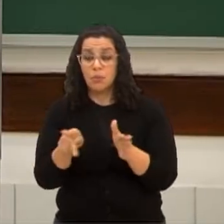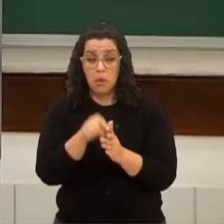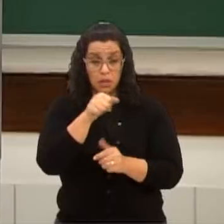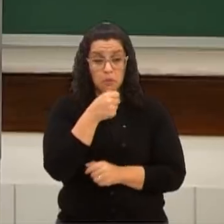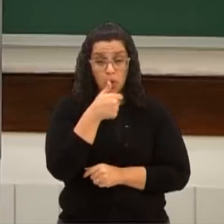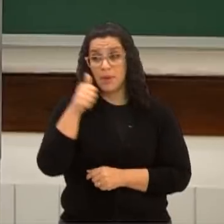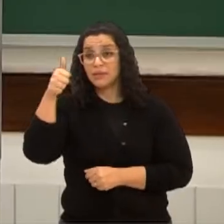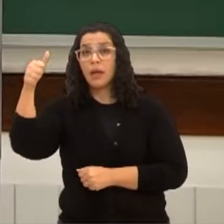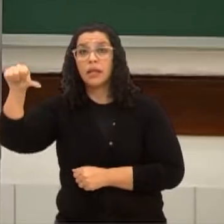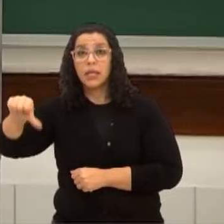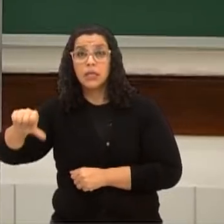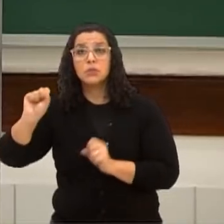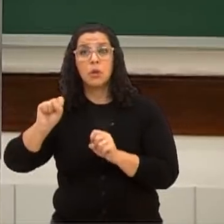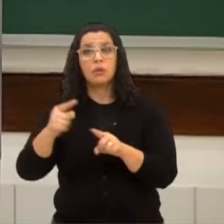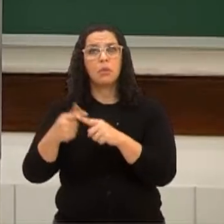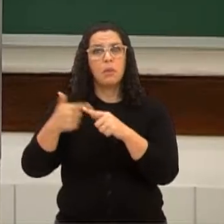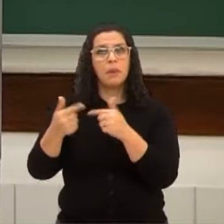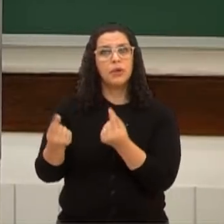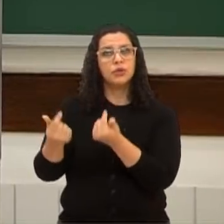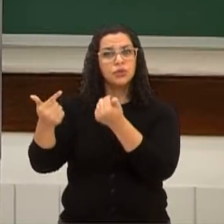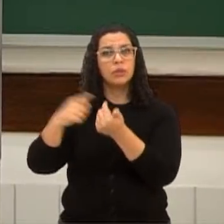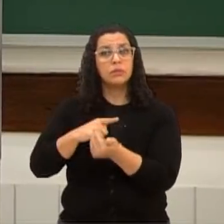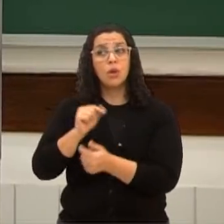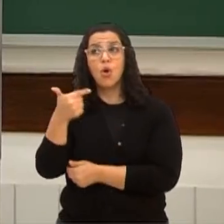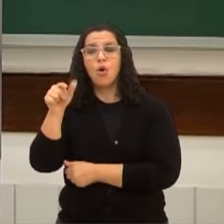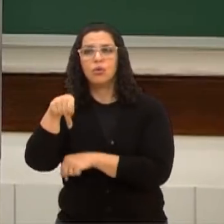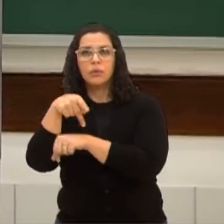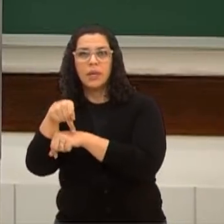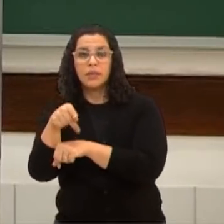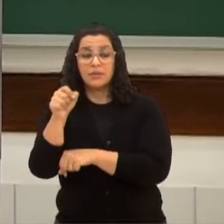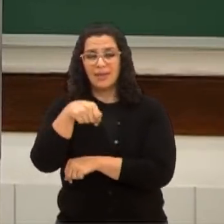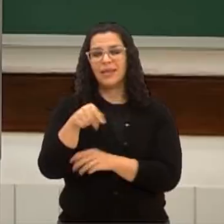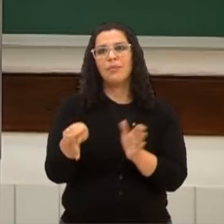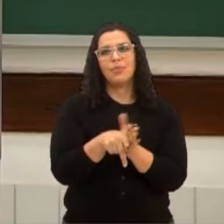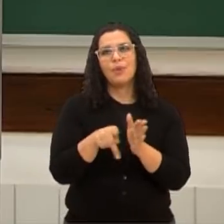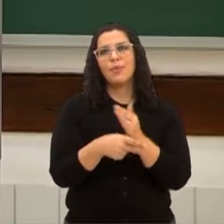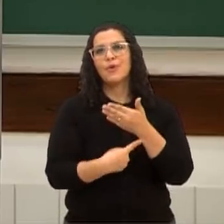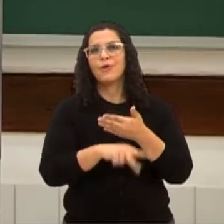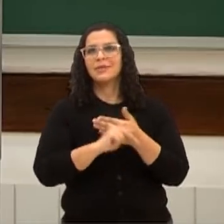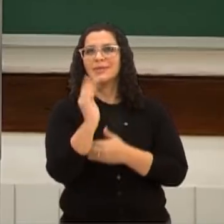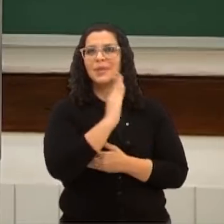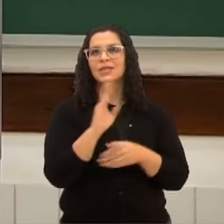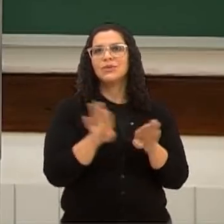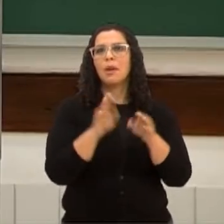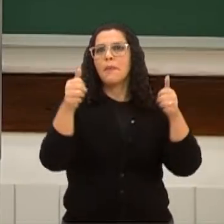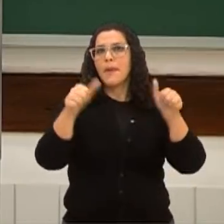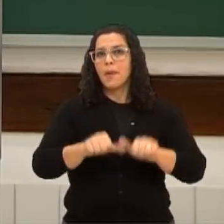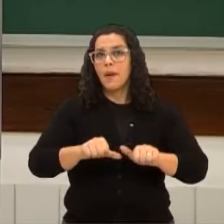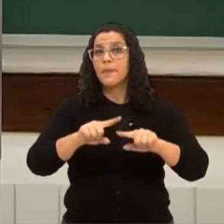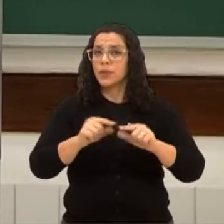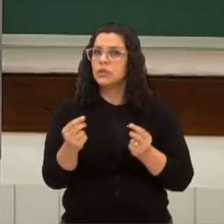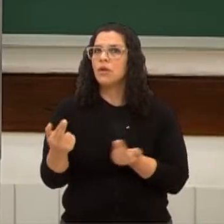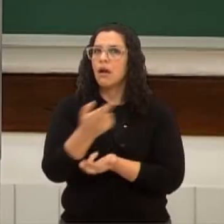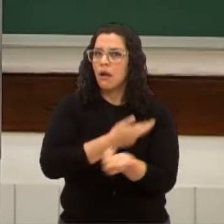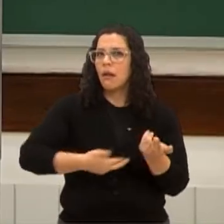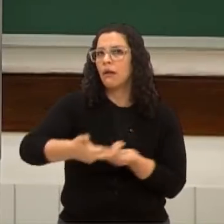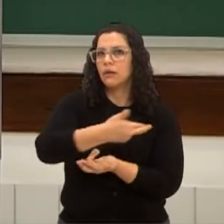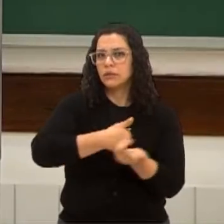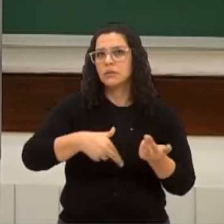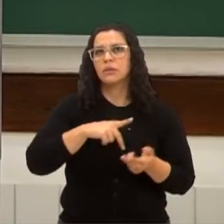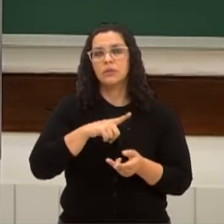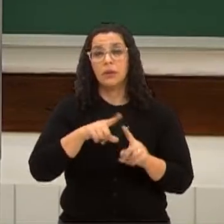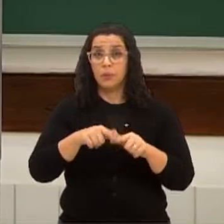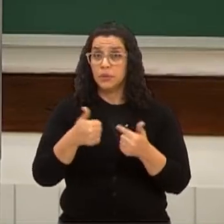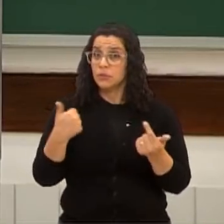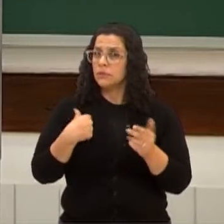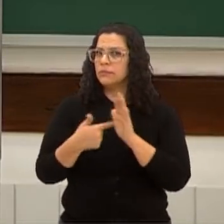crise financeira ou um problema financeiro para o Brasil. Então, os países estão interligados. A outra coisa que a